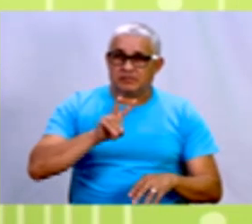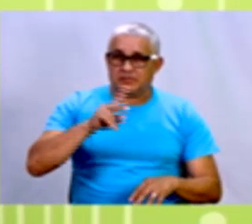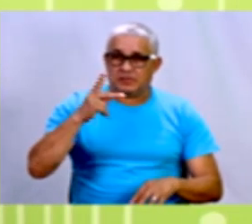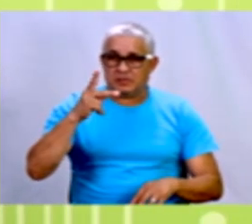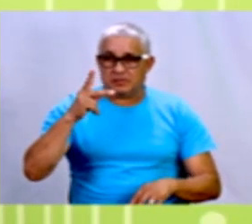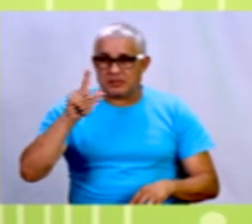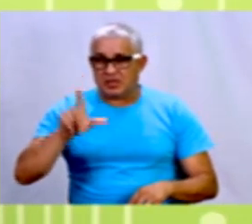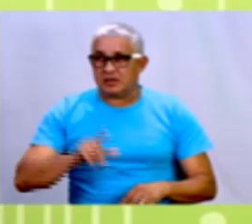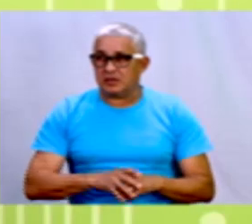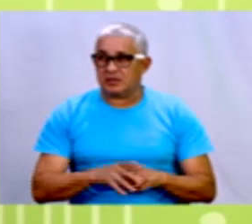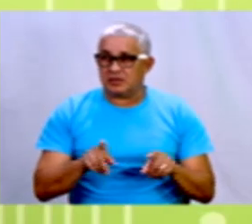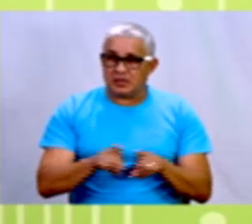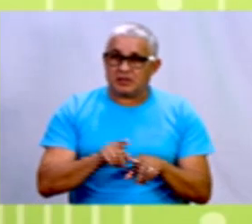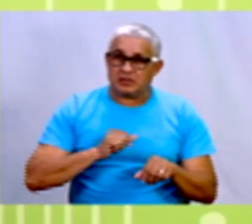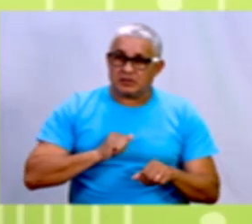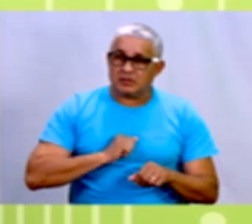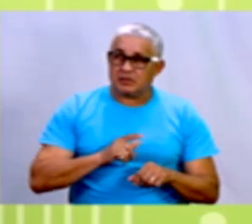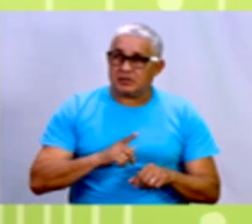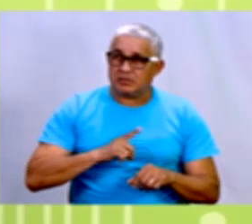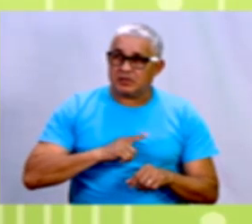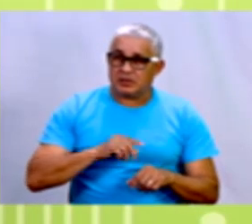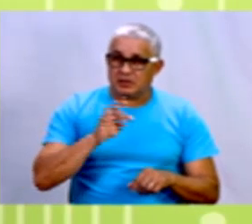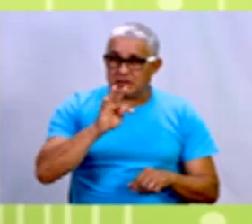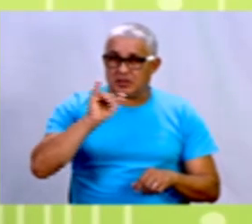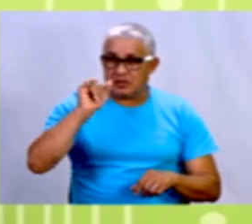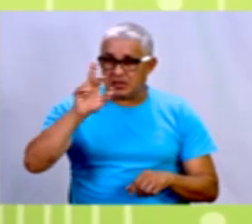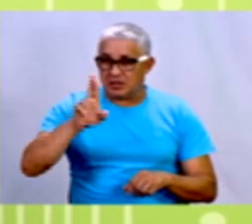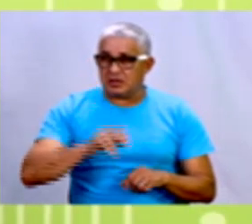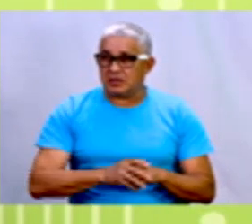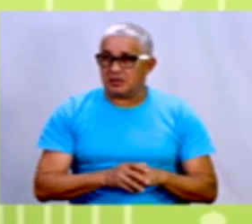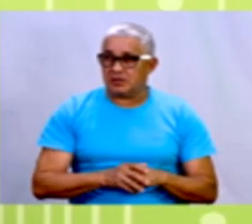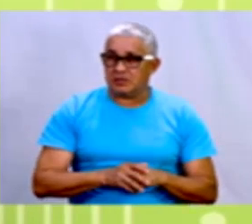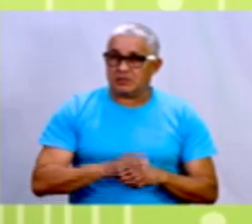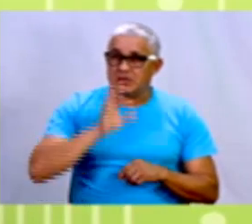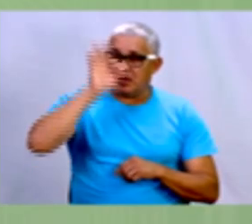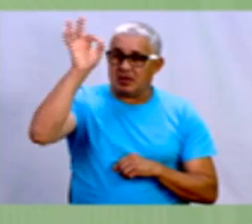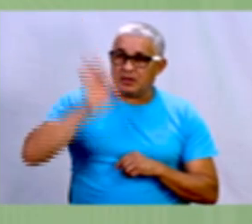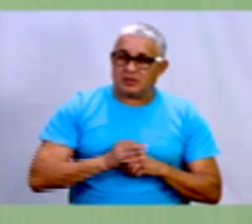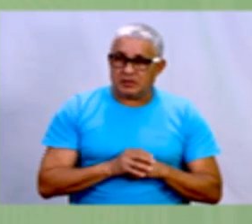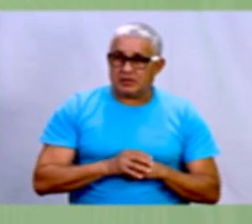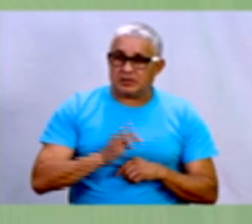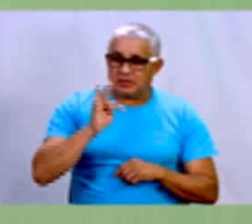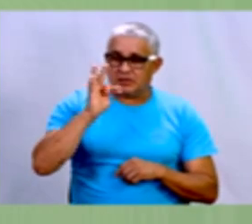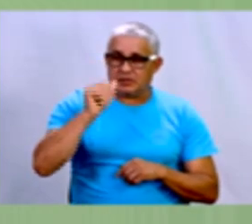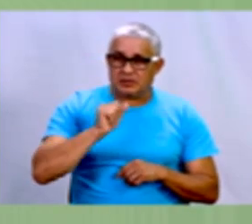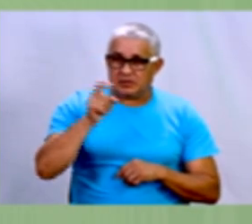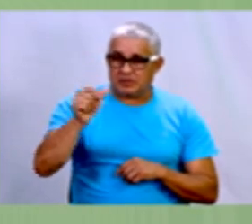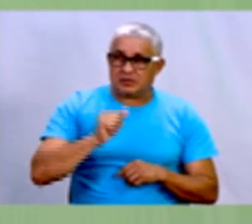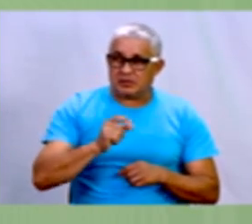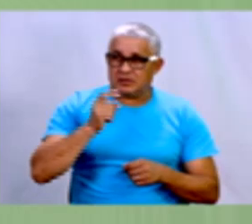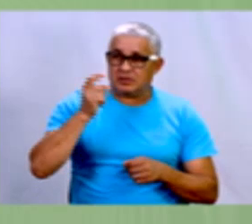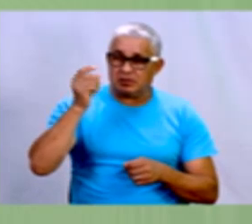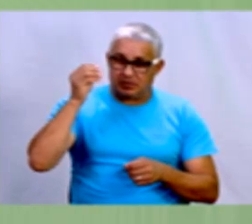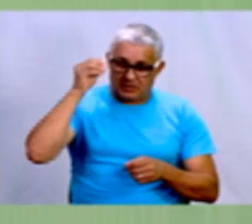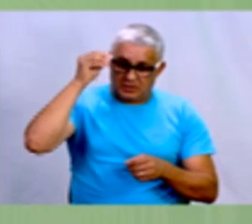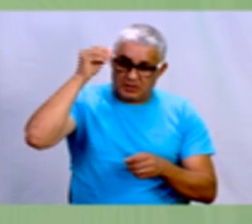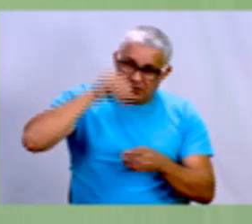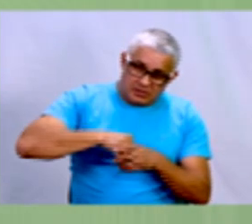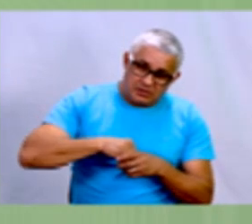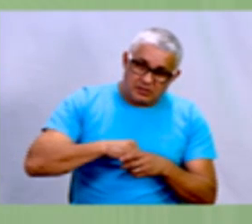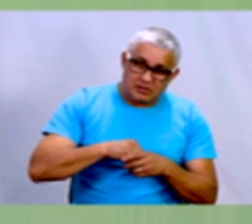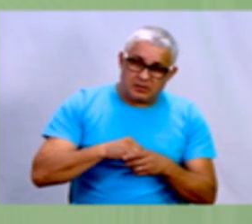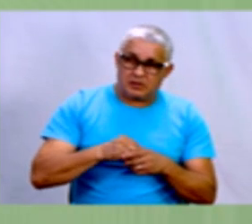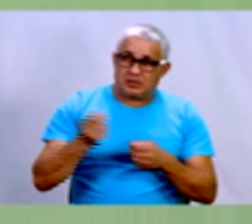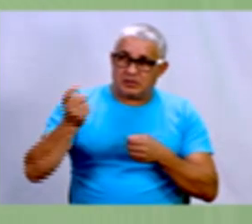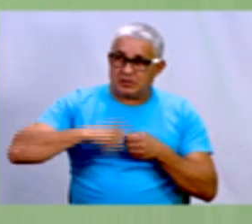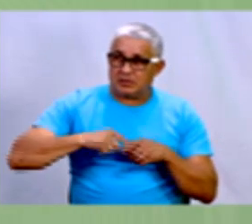a isso, a gente tem a TIR, que ela vai mostrar para a gente em percentual. A taxa interna de retorno, né, que é a TIR, é a taxa